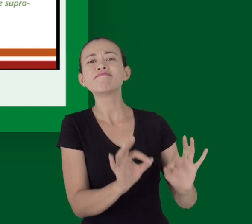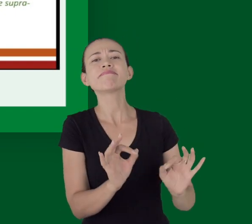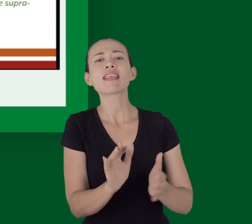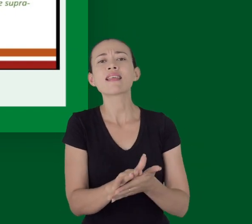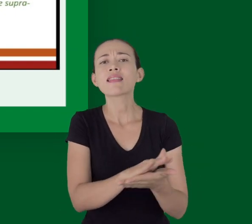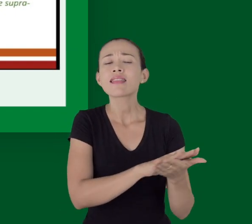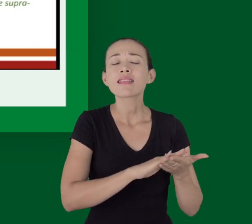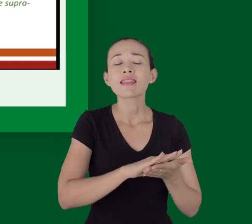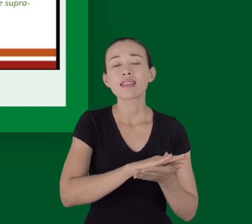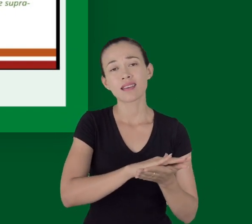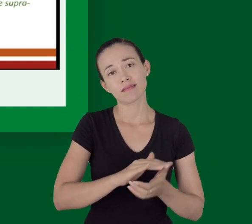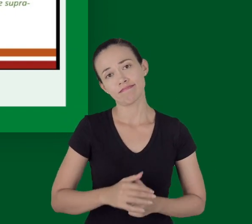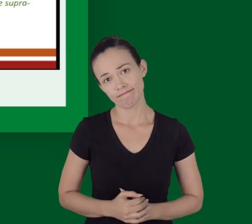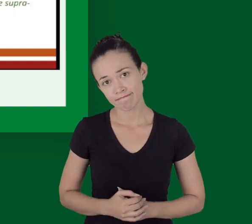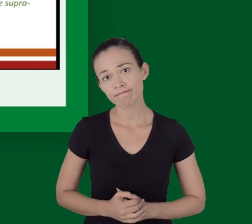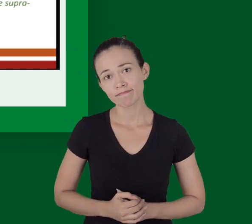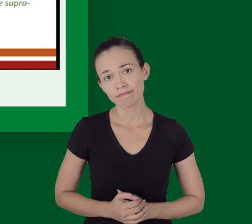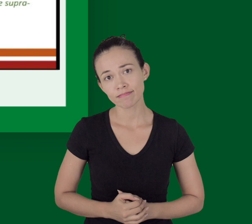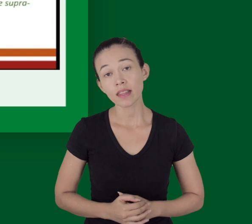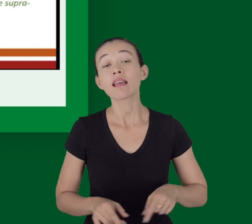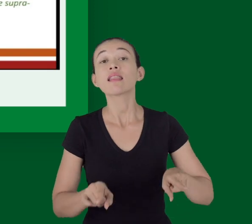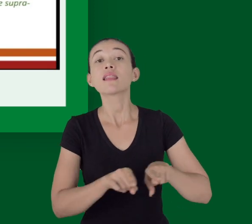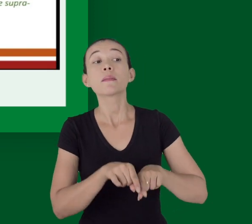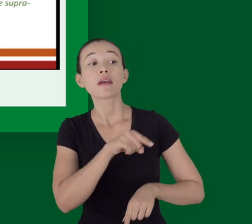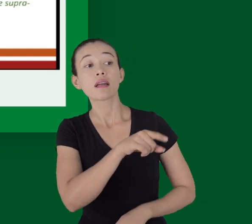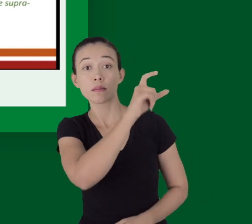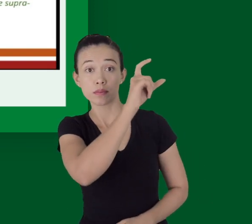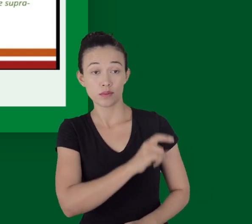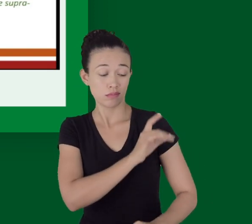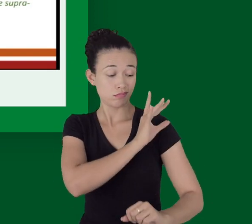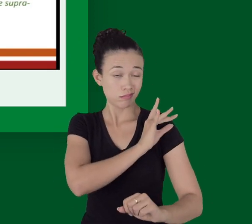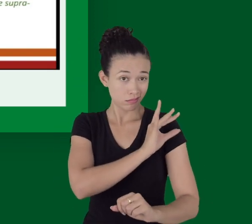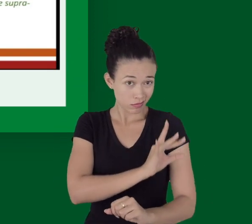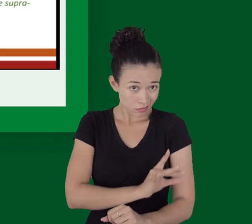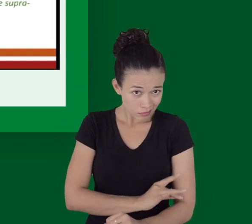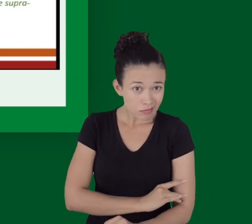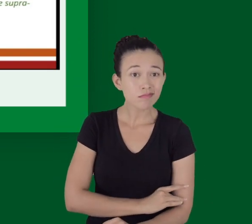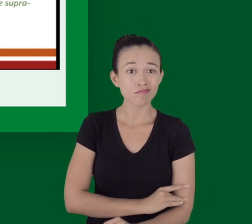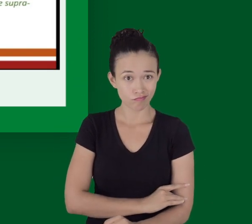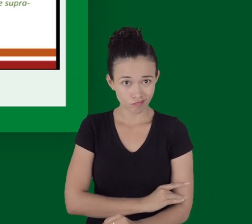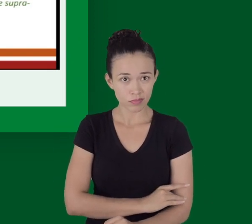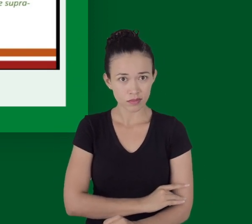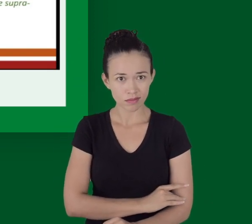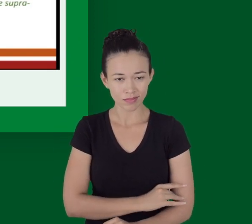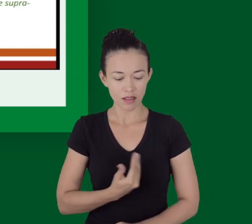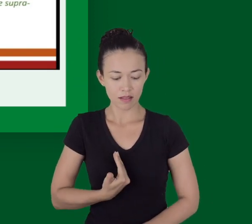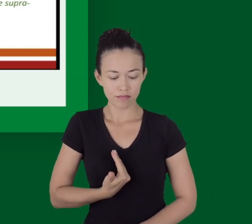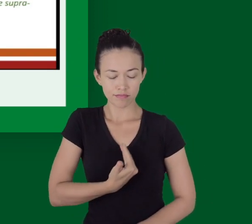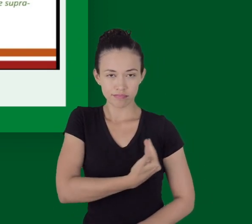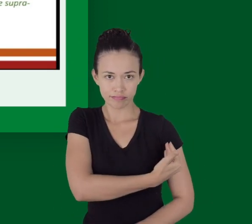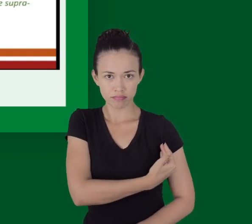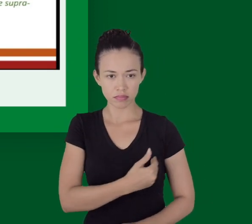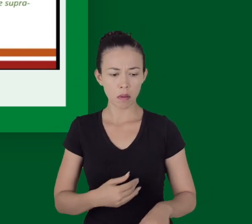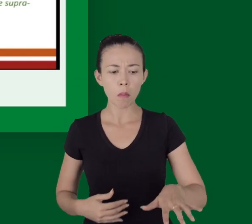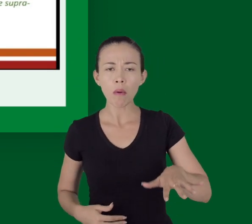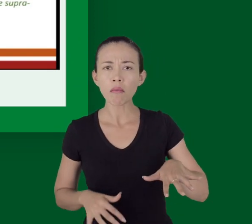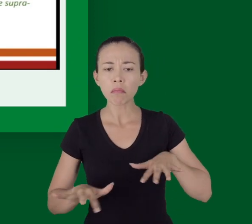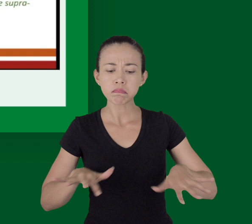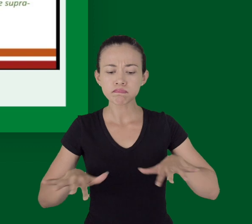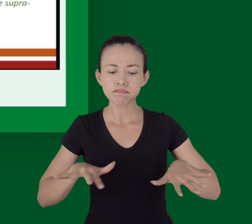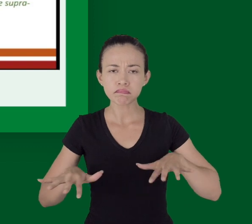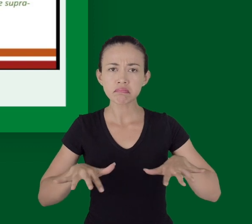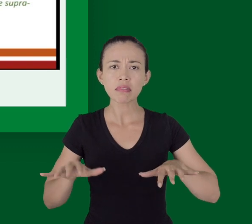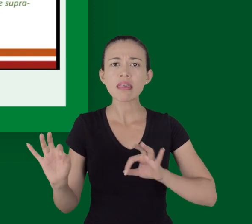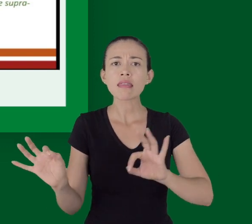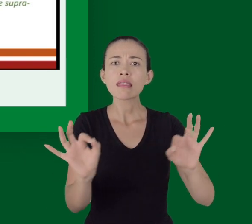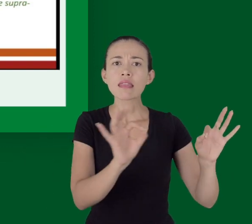respondendo adequadamente aos seus comandos, às suas perguntas. Atenção para os processos de hemiparesia contralateral, se ele tem perda sensório-motora